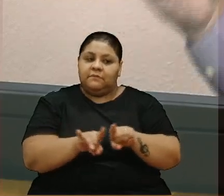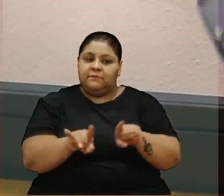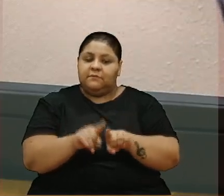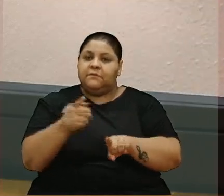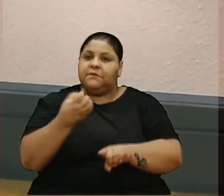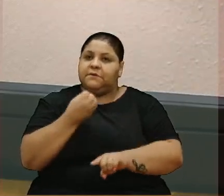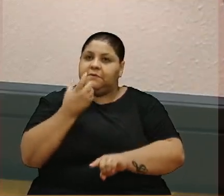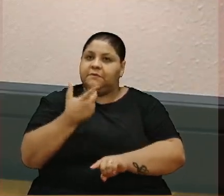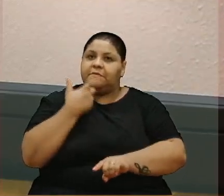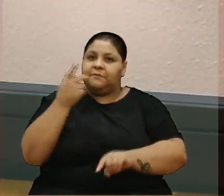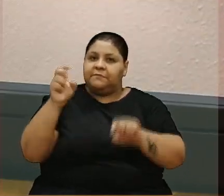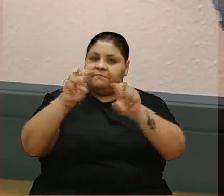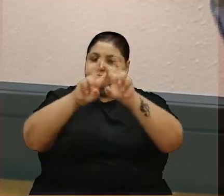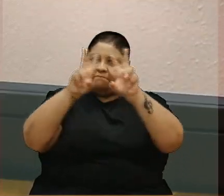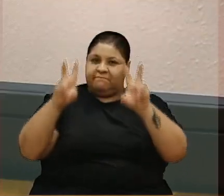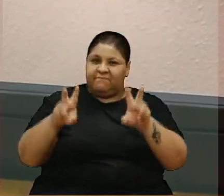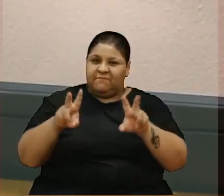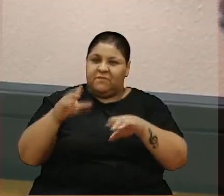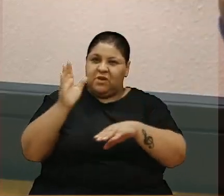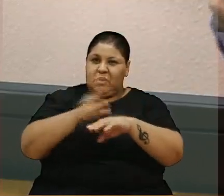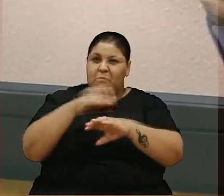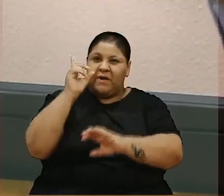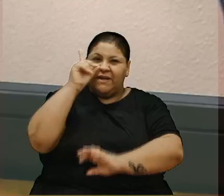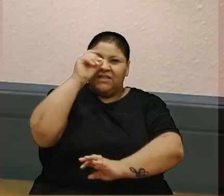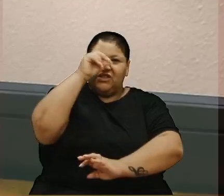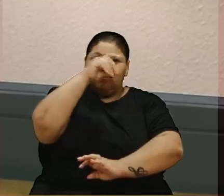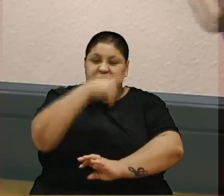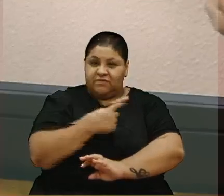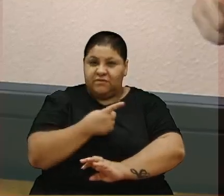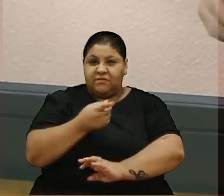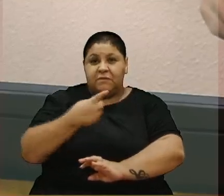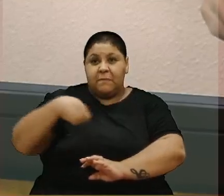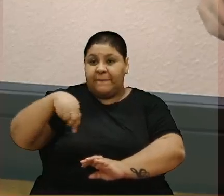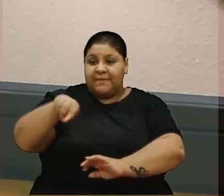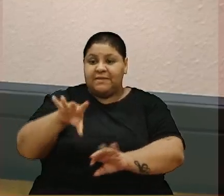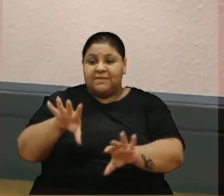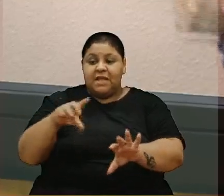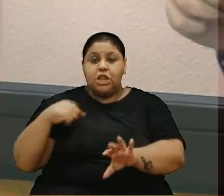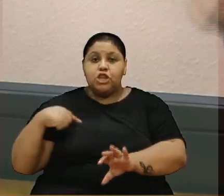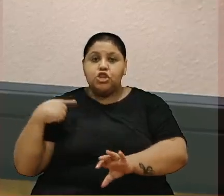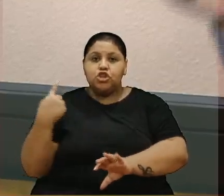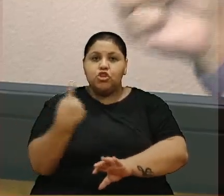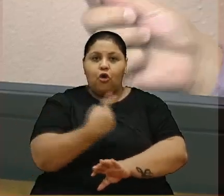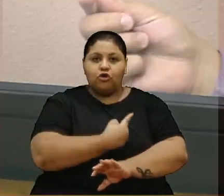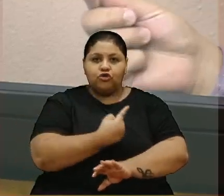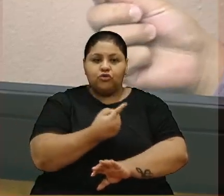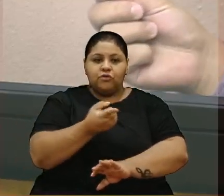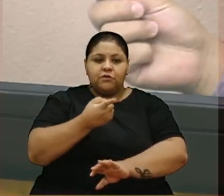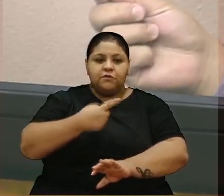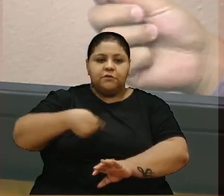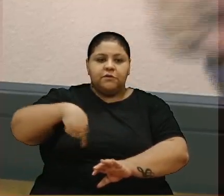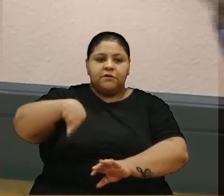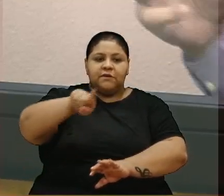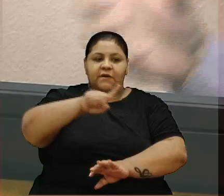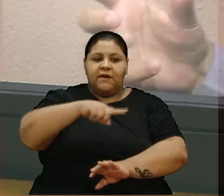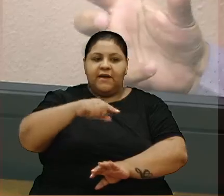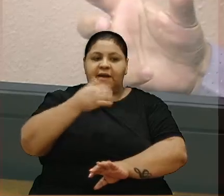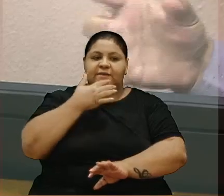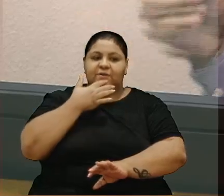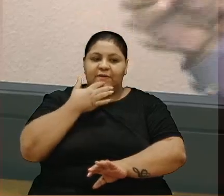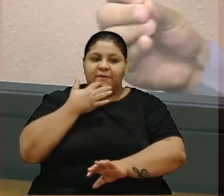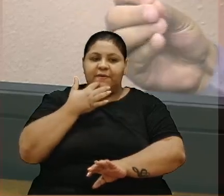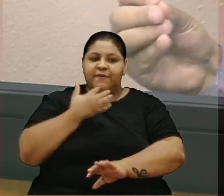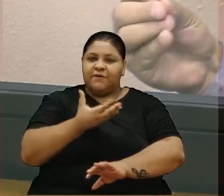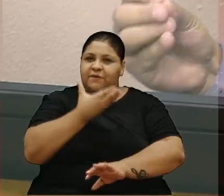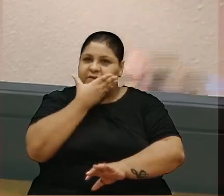tema, porque por mais doloroso que ele seja, mas ele é nosso. E nós, homens, precisamos falar, especialmente